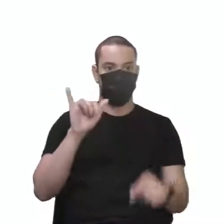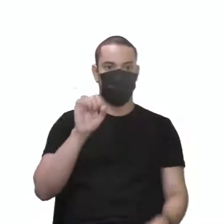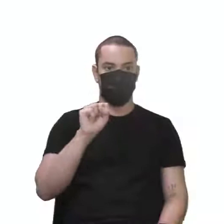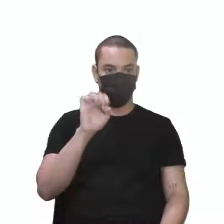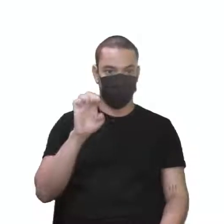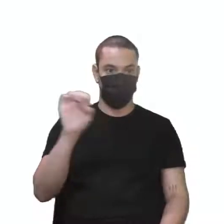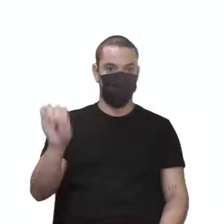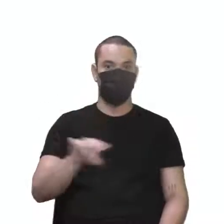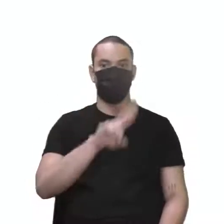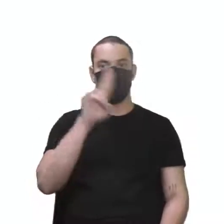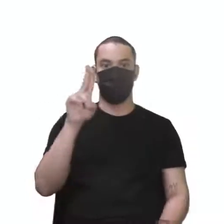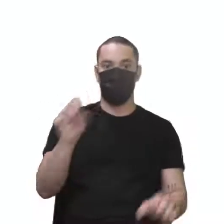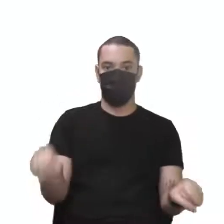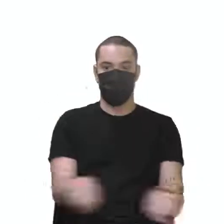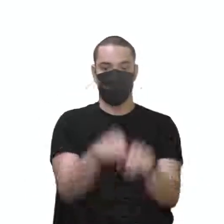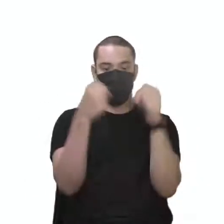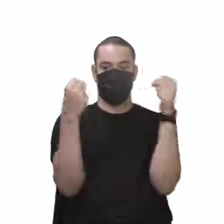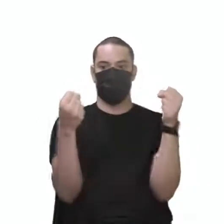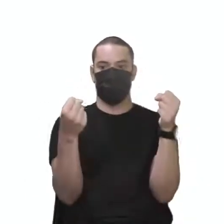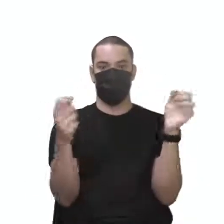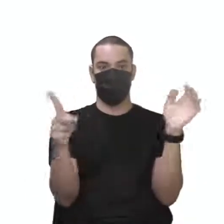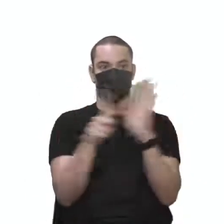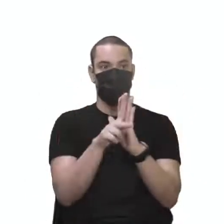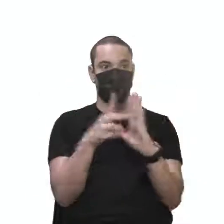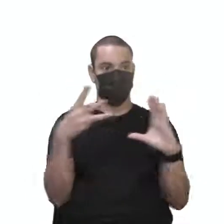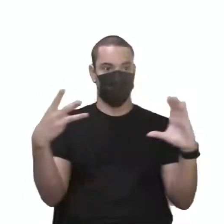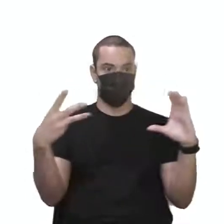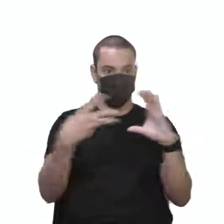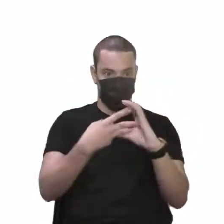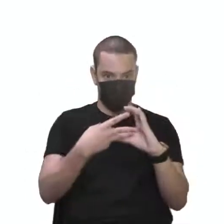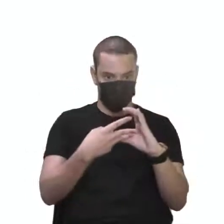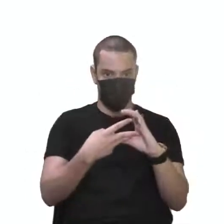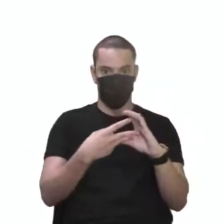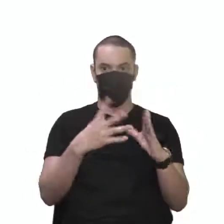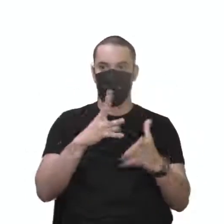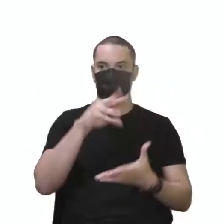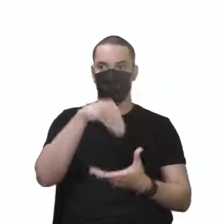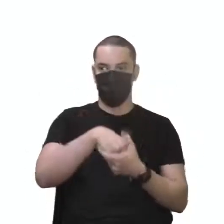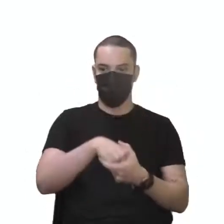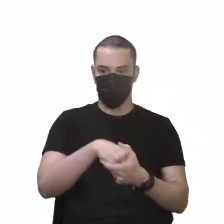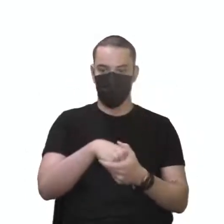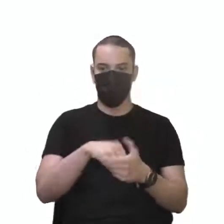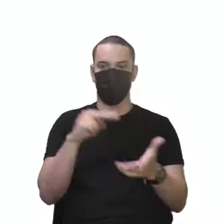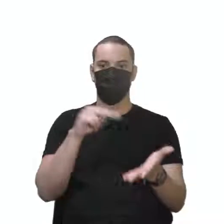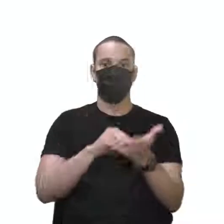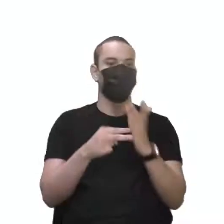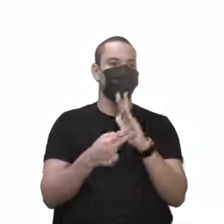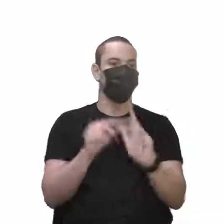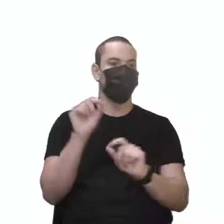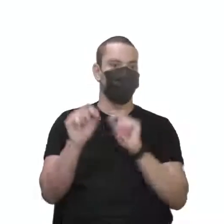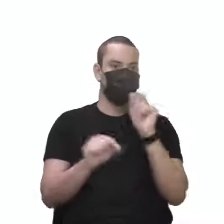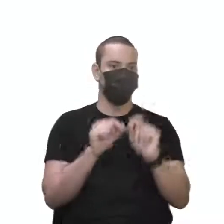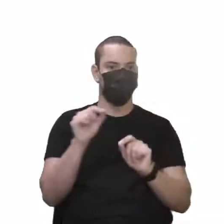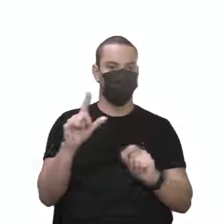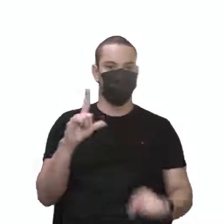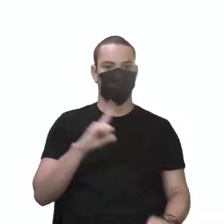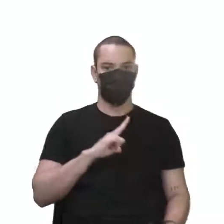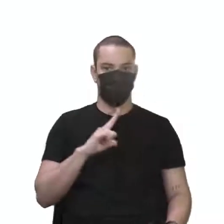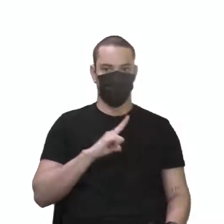seja, o rompimento celular desse organismo, no caso a bactéria, a gente tem o